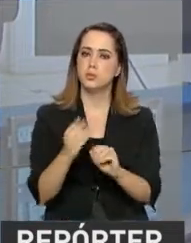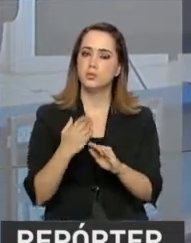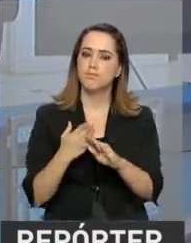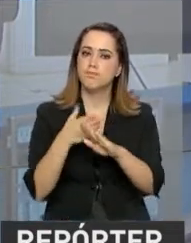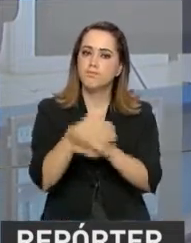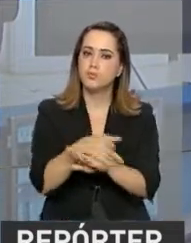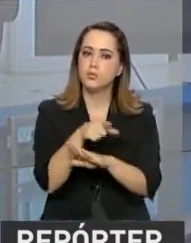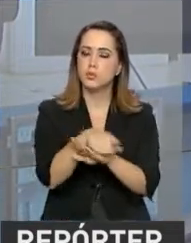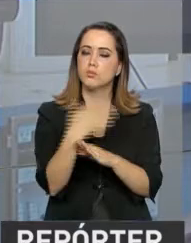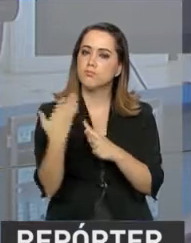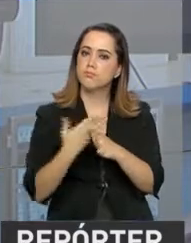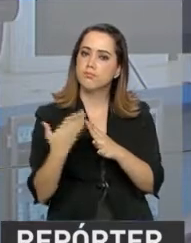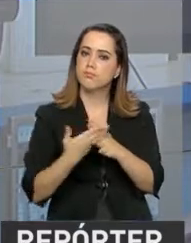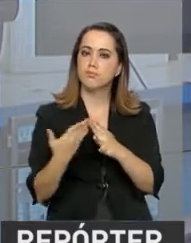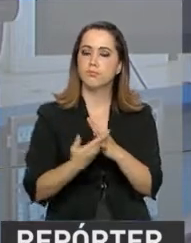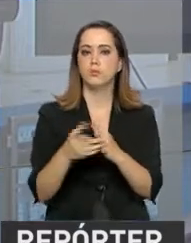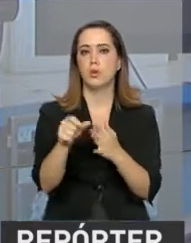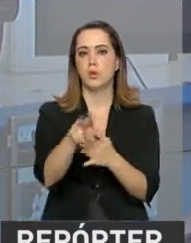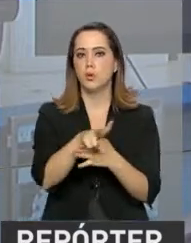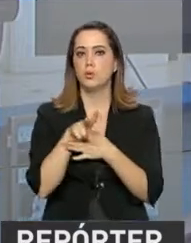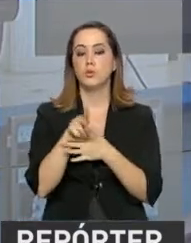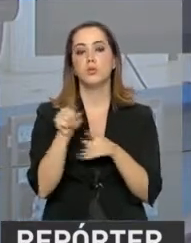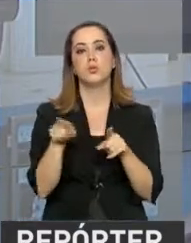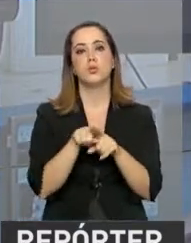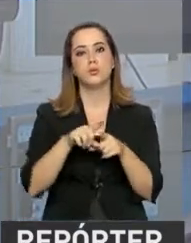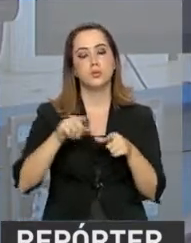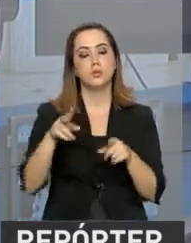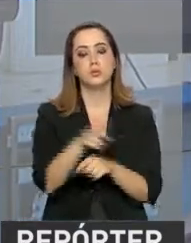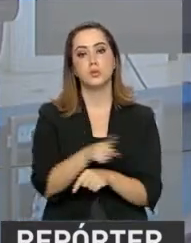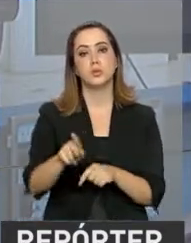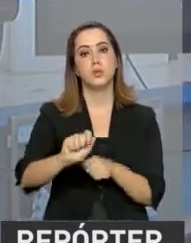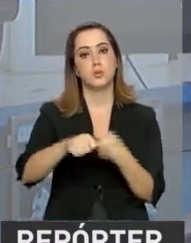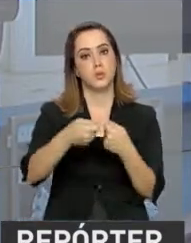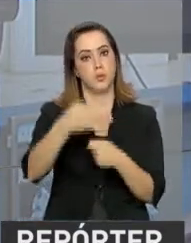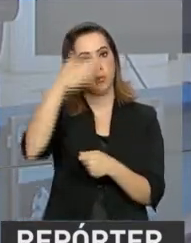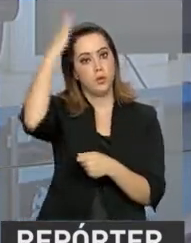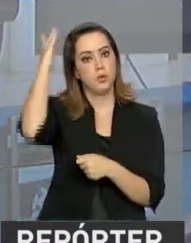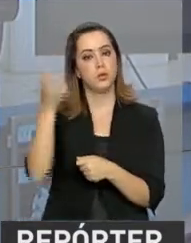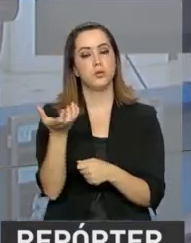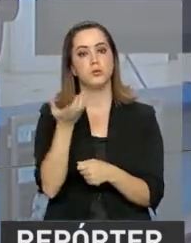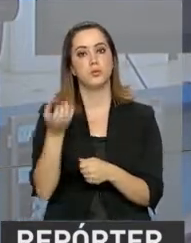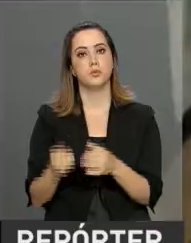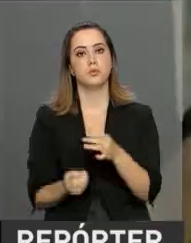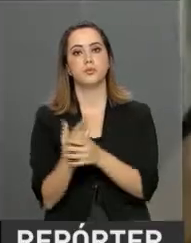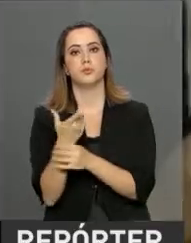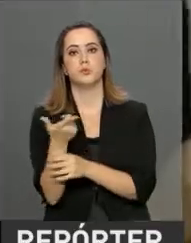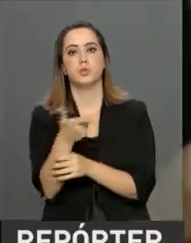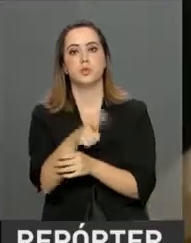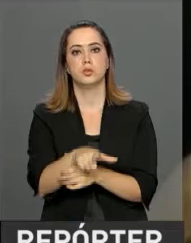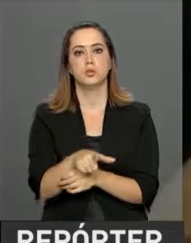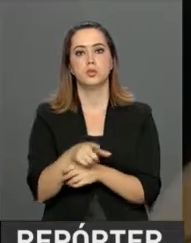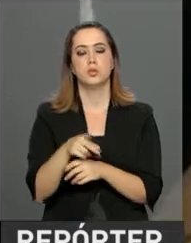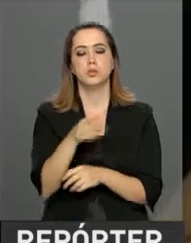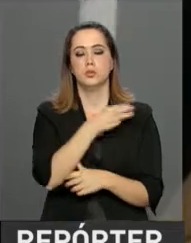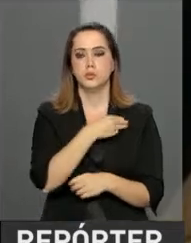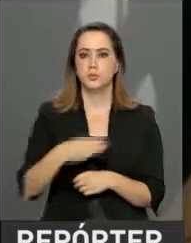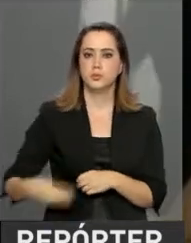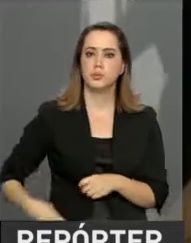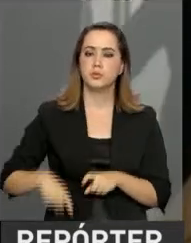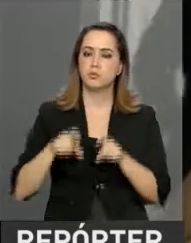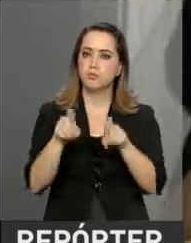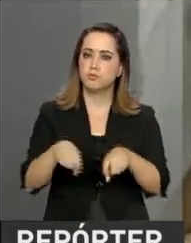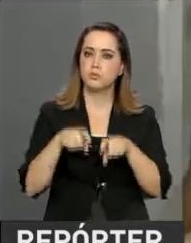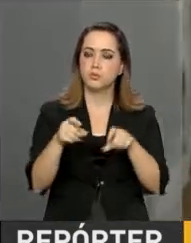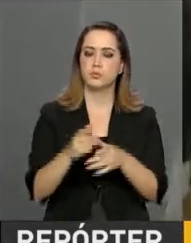crédito. O ministro também falou que o presidente quer recriar o Ministério do Desenvolvimento Agrário. Lá no início disse que